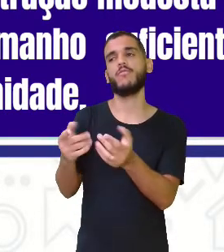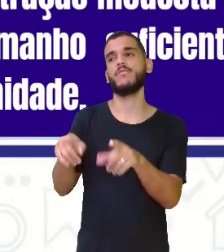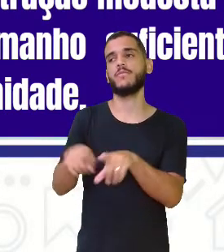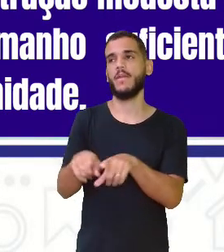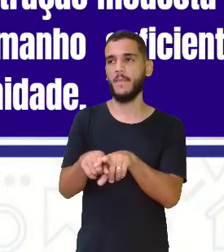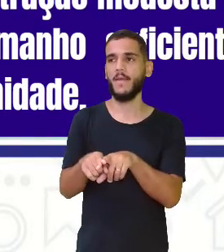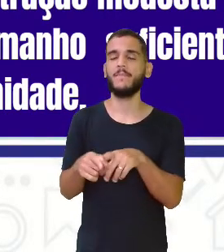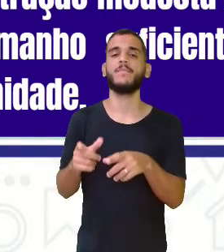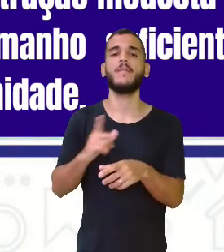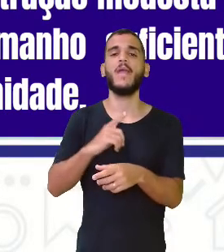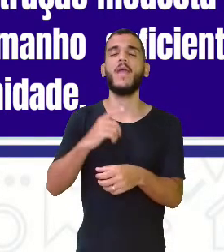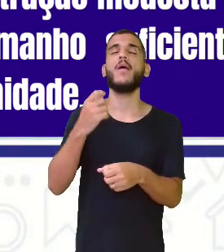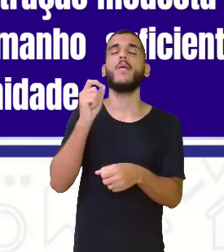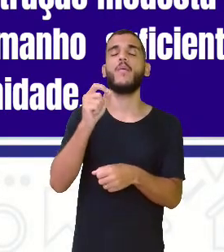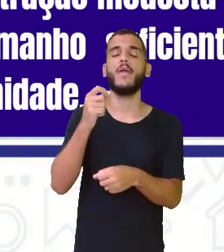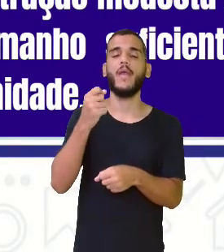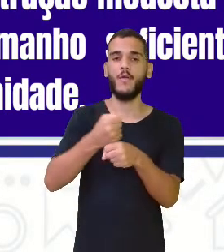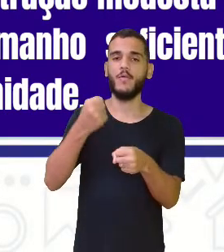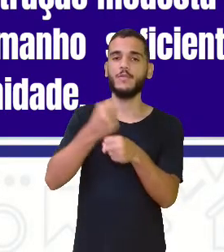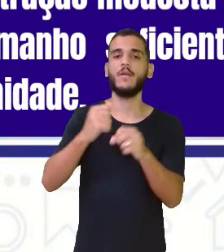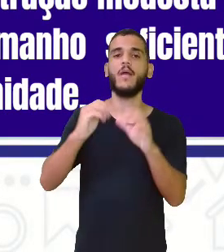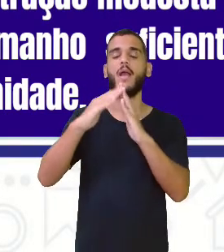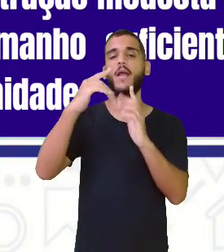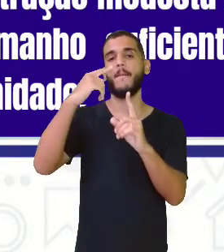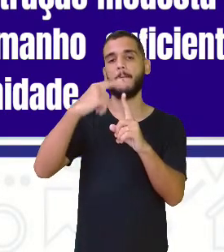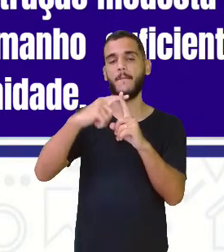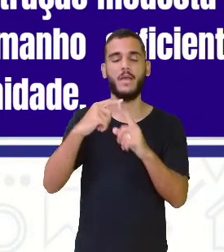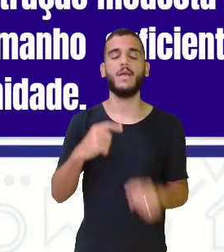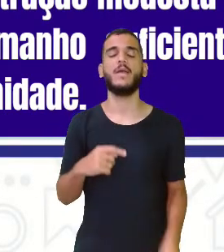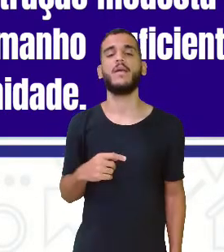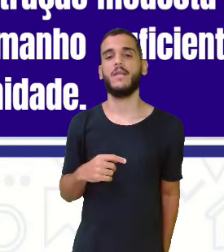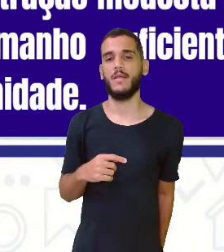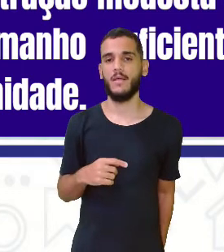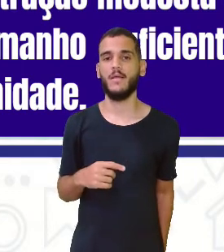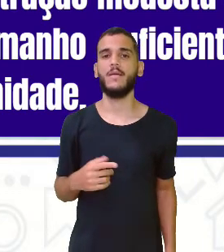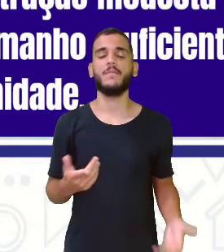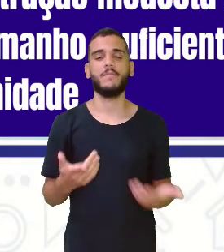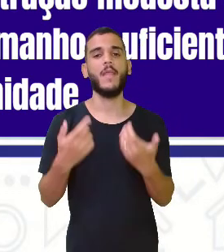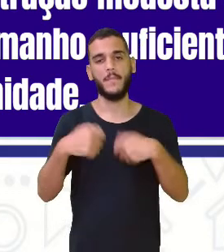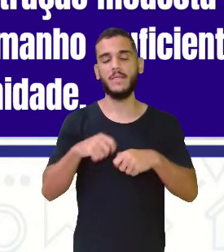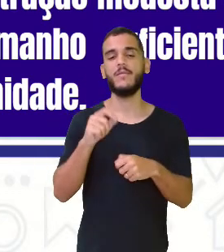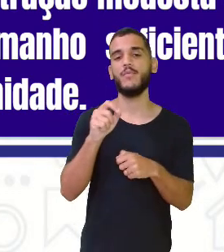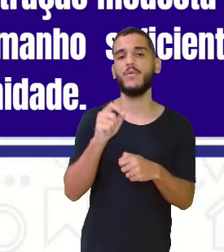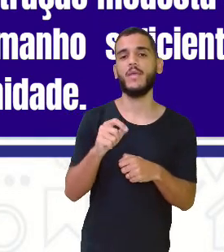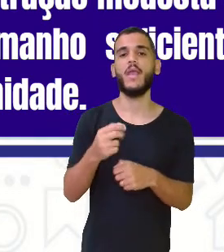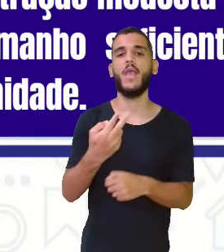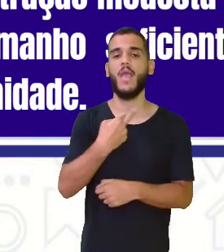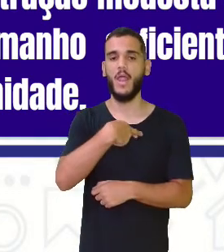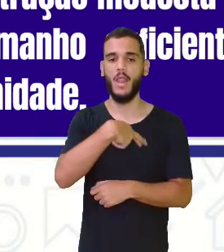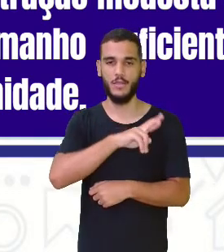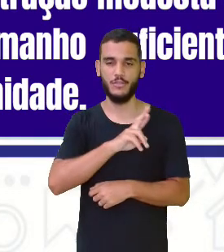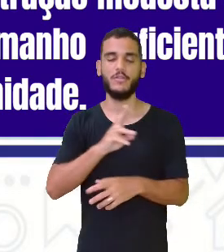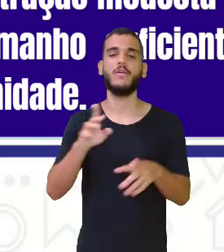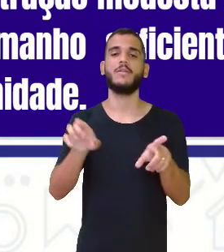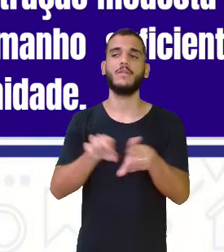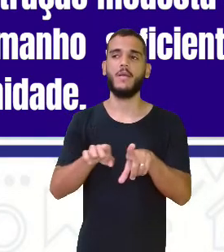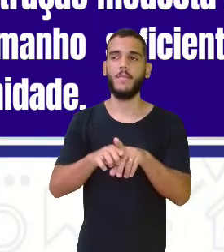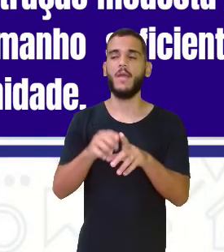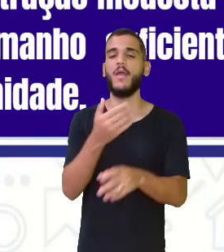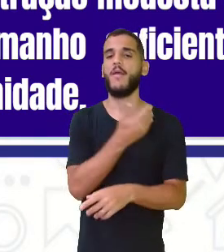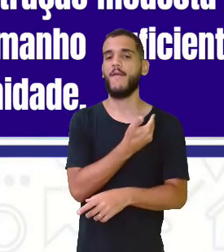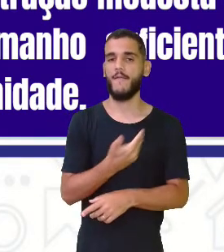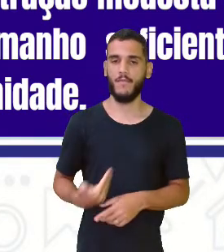né? Então a capela ela era construída a partir da necessidade religiosa, né, e governamental.